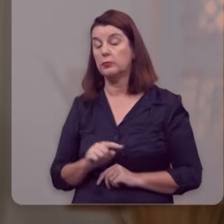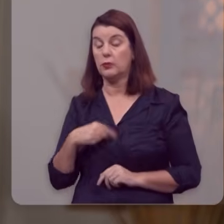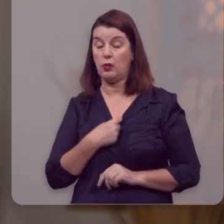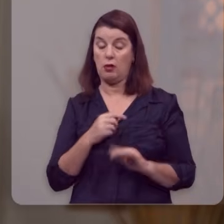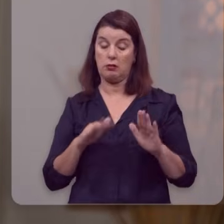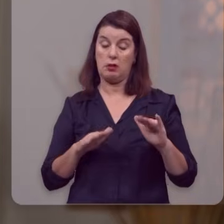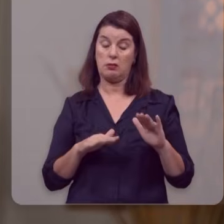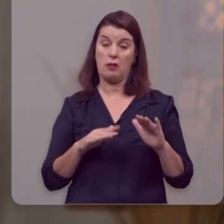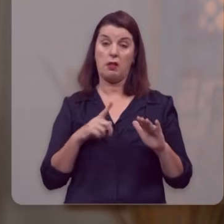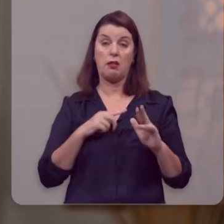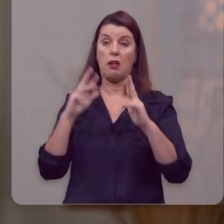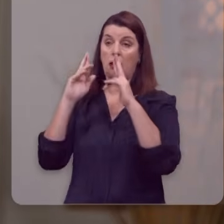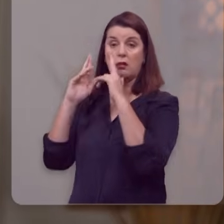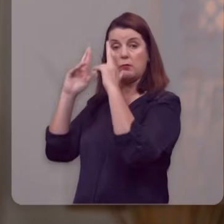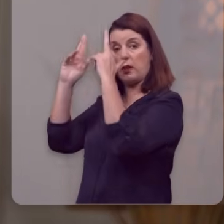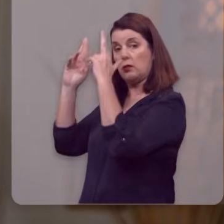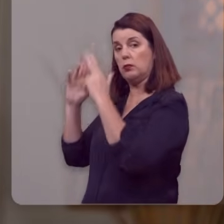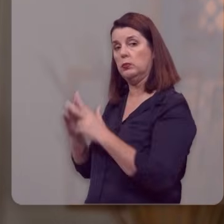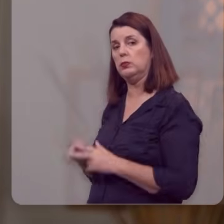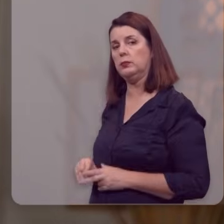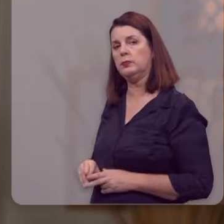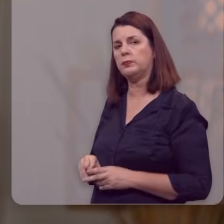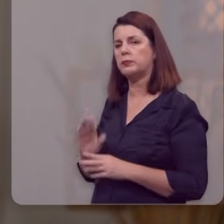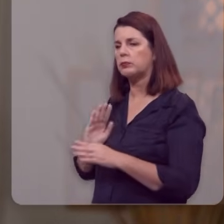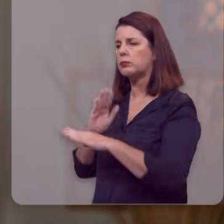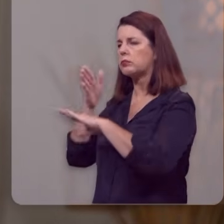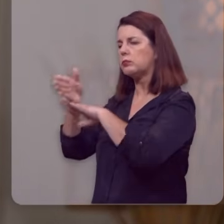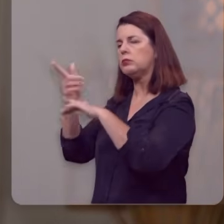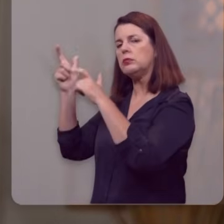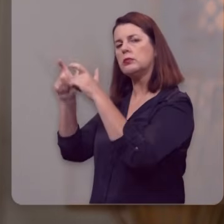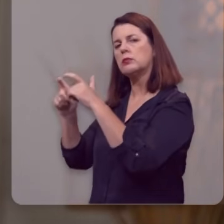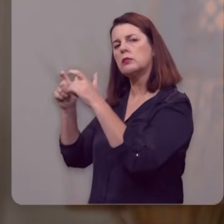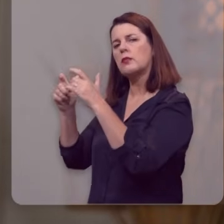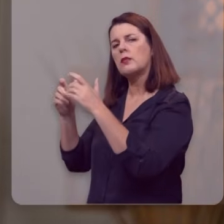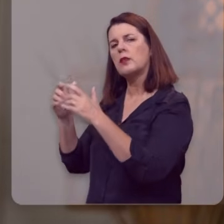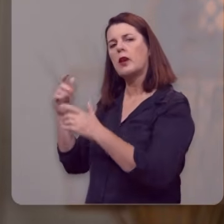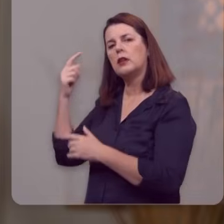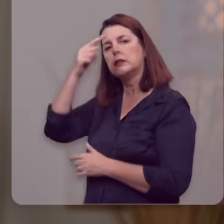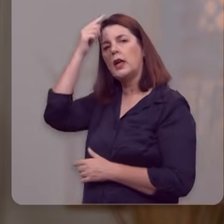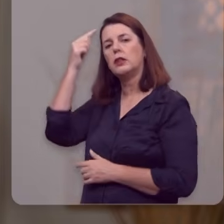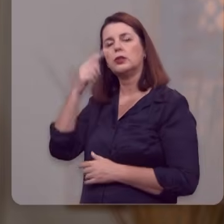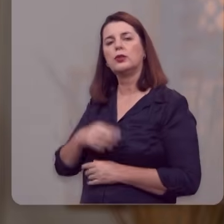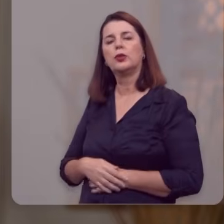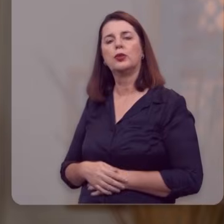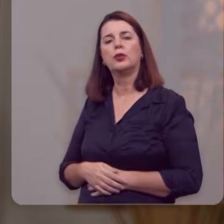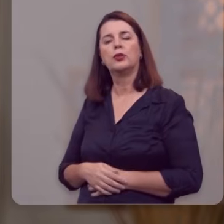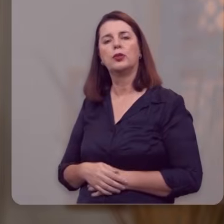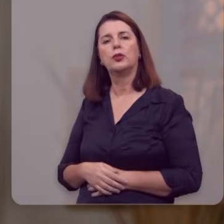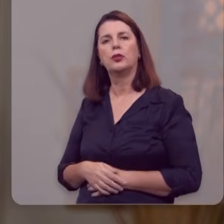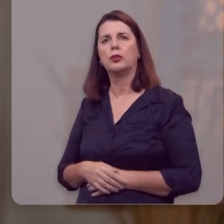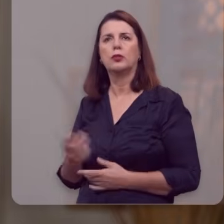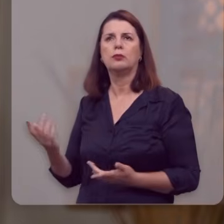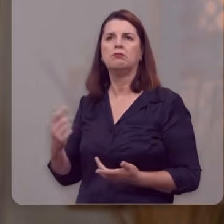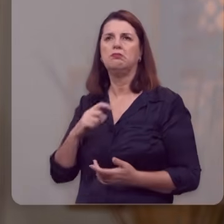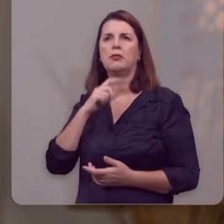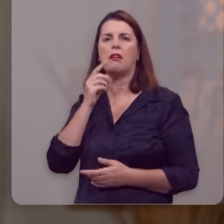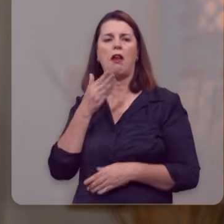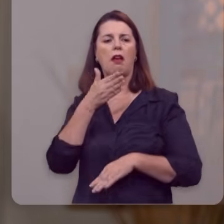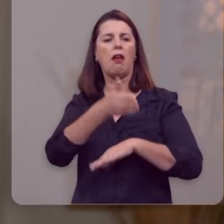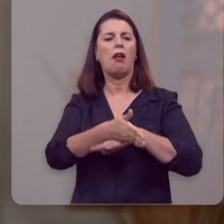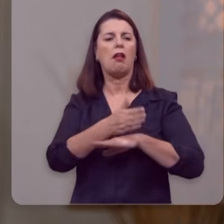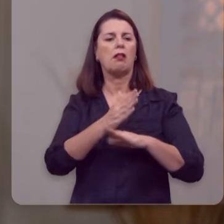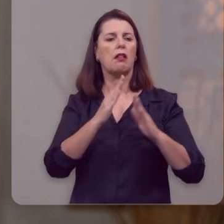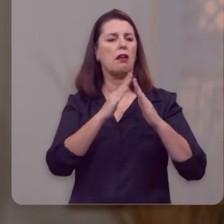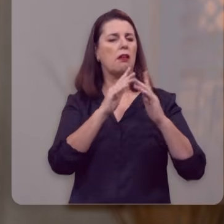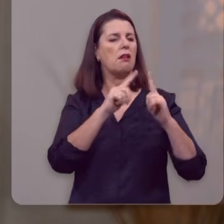Nós às vezes temos respeito ao entrarmos num lugar sagrado. Nenhum de nós ousaria entrar num